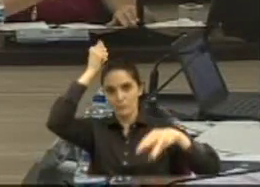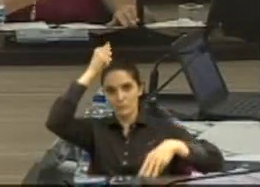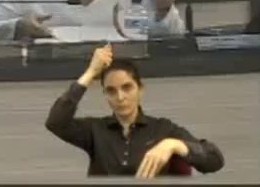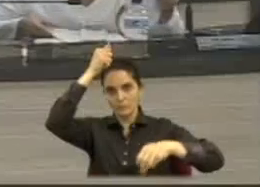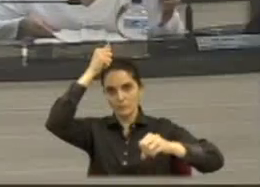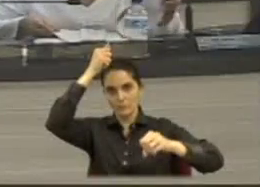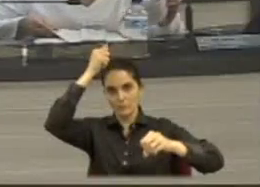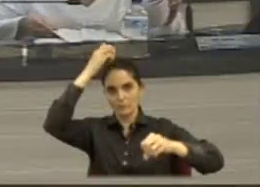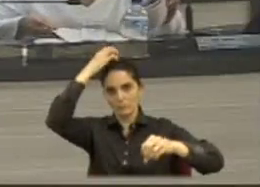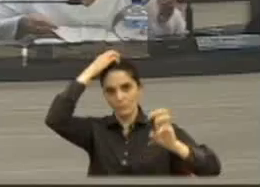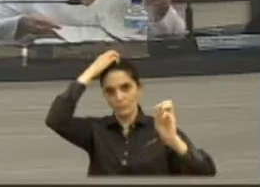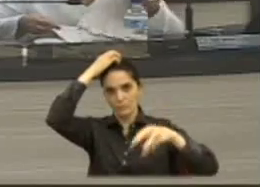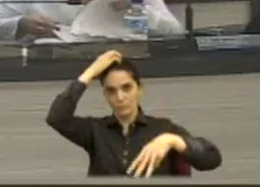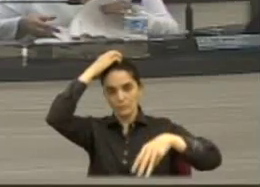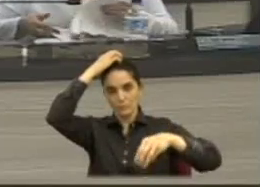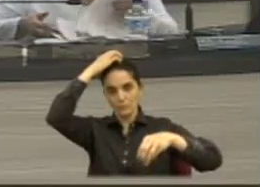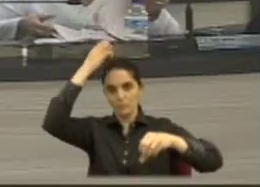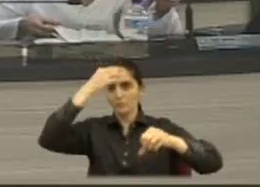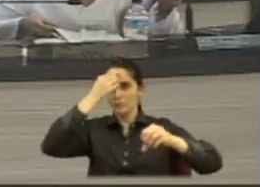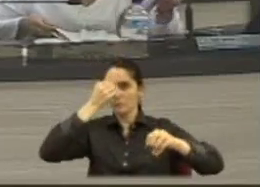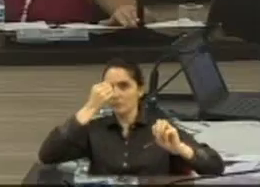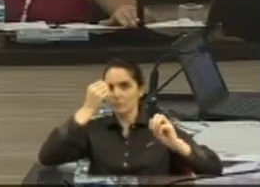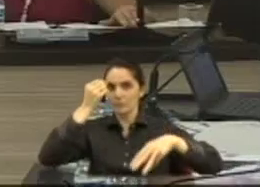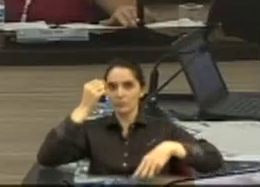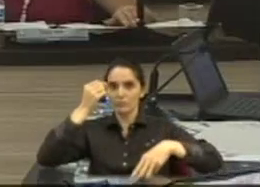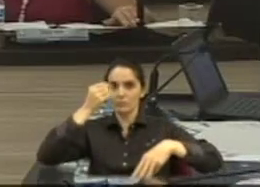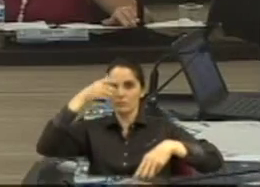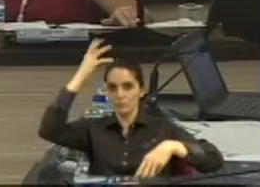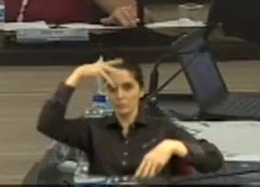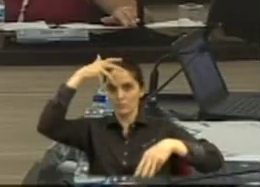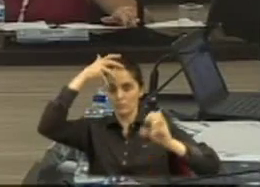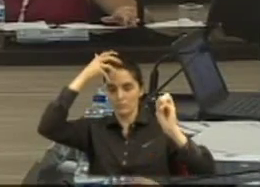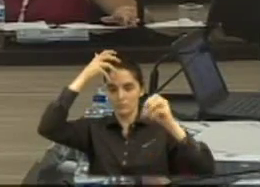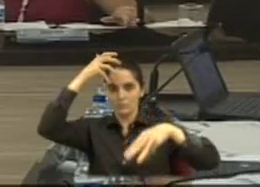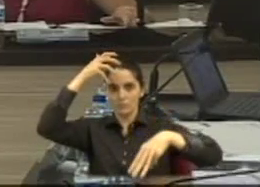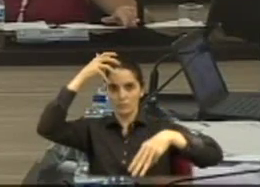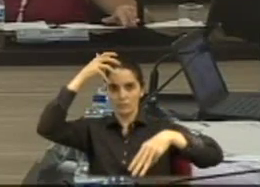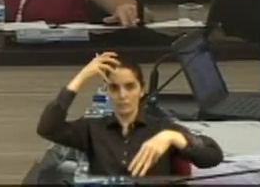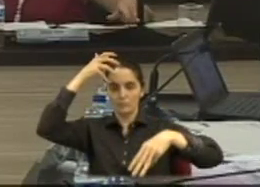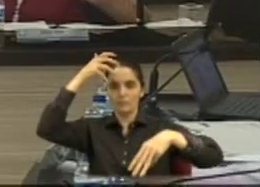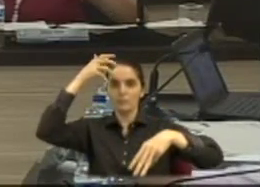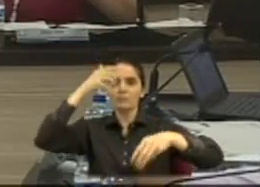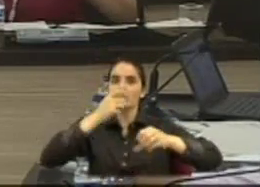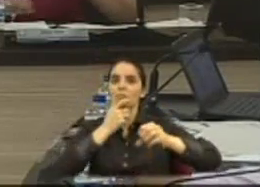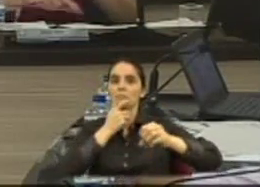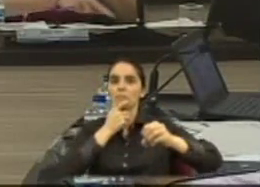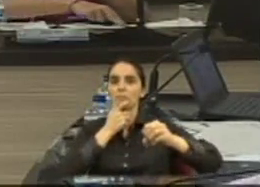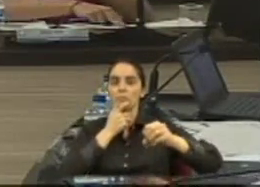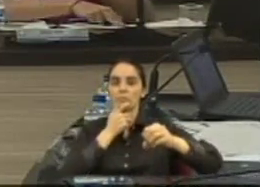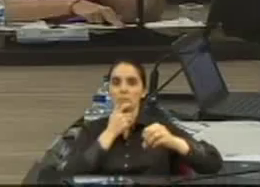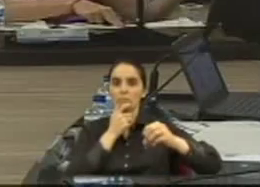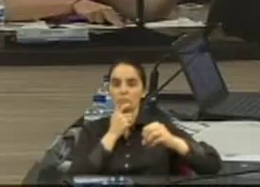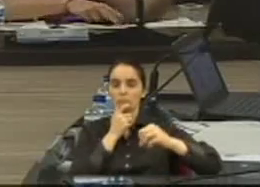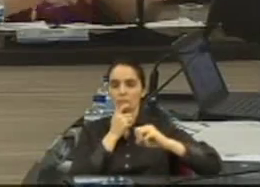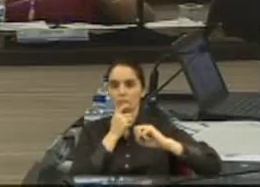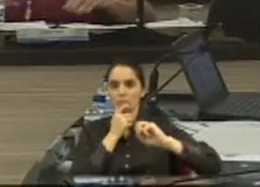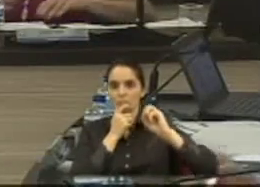Sim. Darcy Reis. Sim. Valdo Soares Antunes. Sim. Érica Tanque. Sim, com louvor. Érica Monteiro.